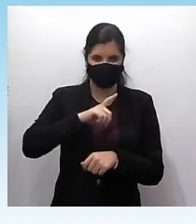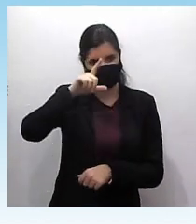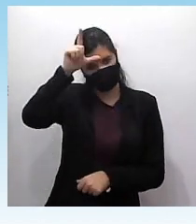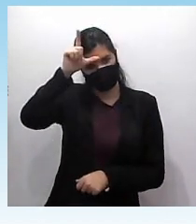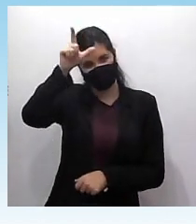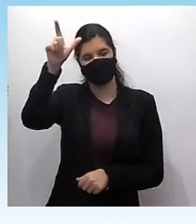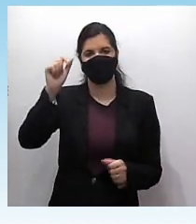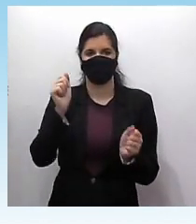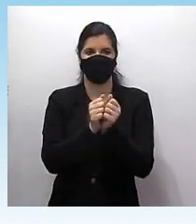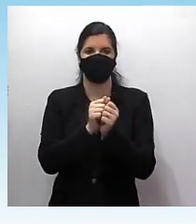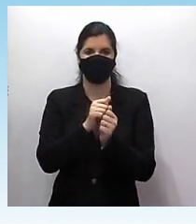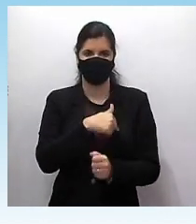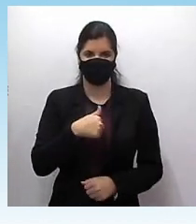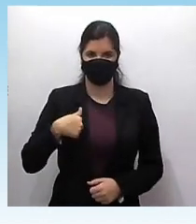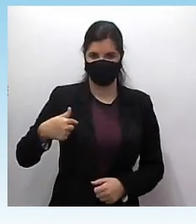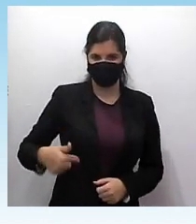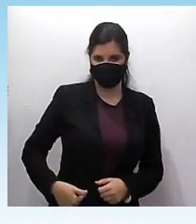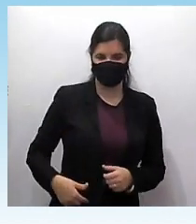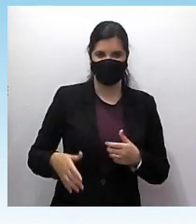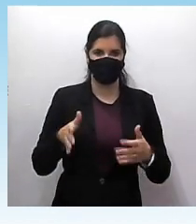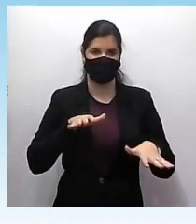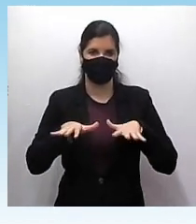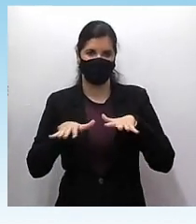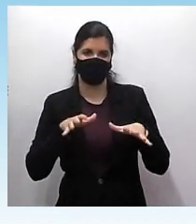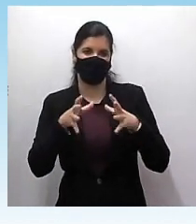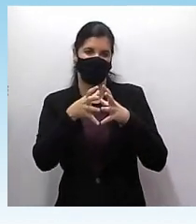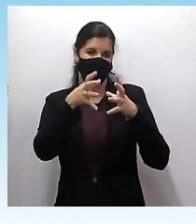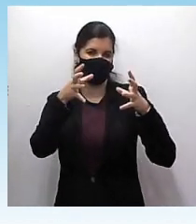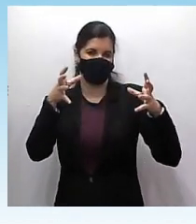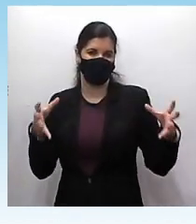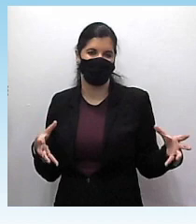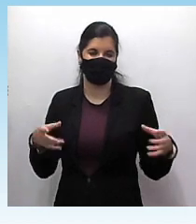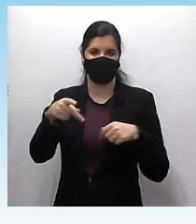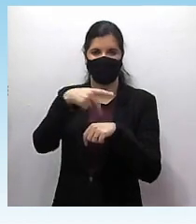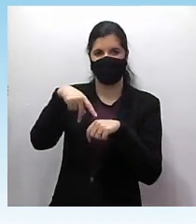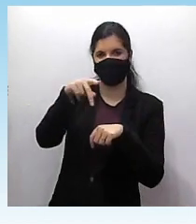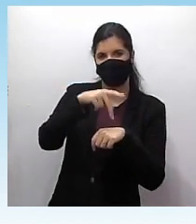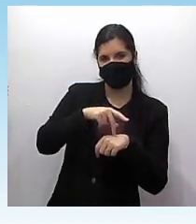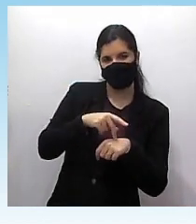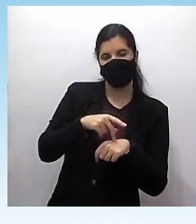com a China nesse movimento de ampliar o leque de países que